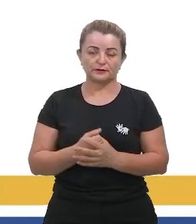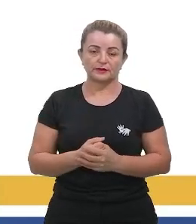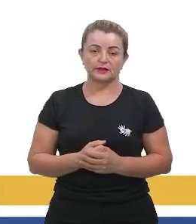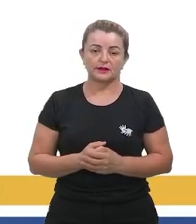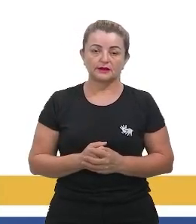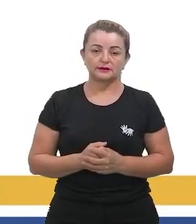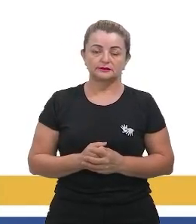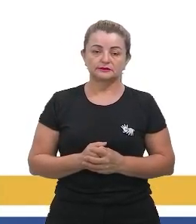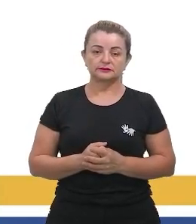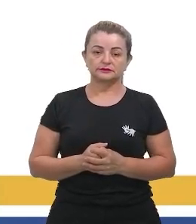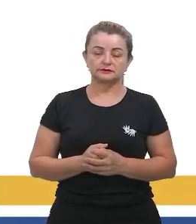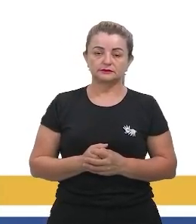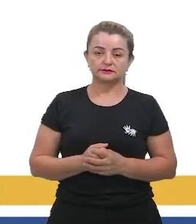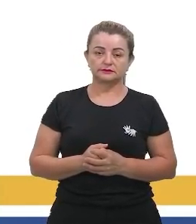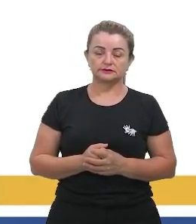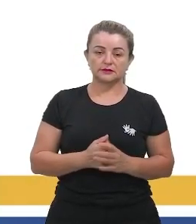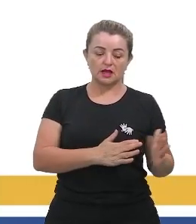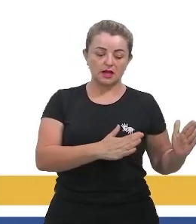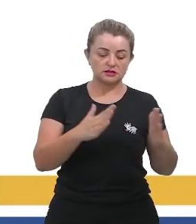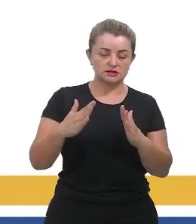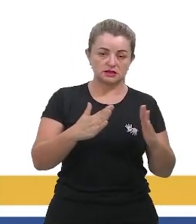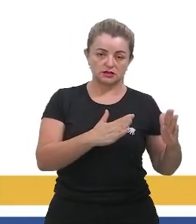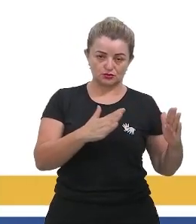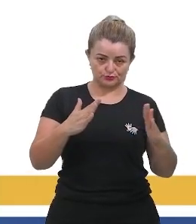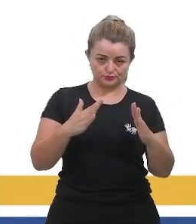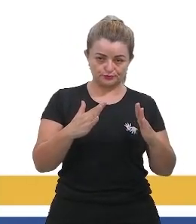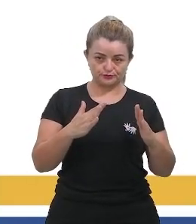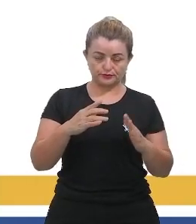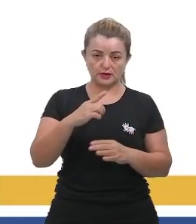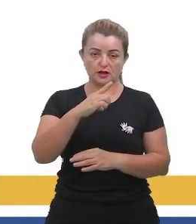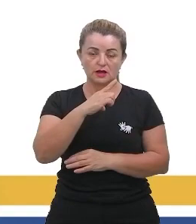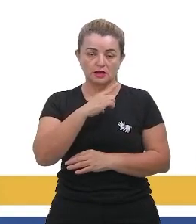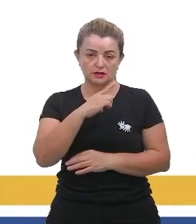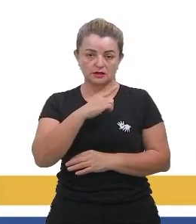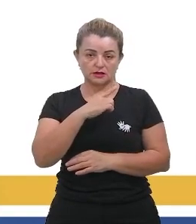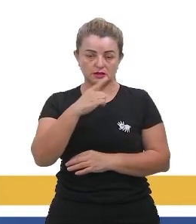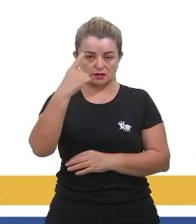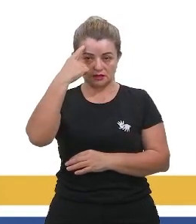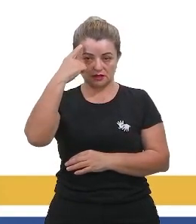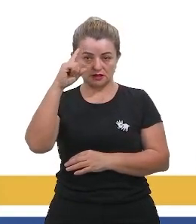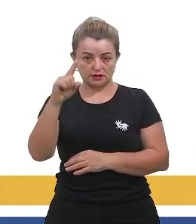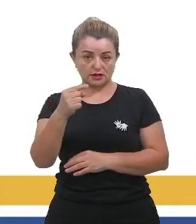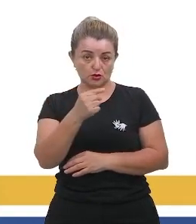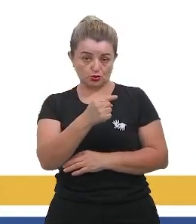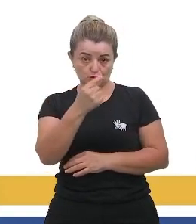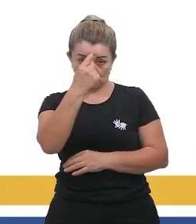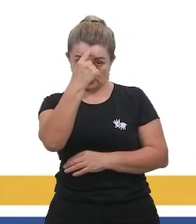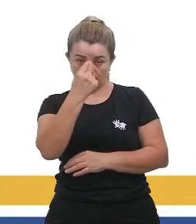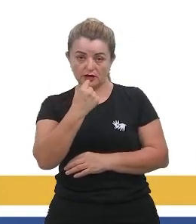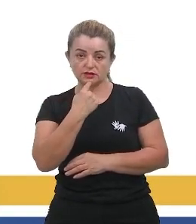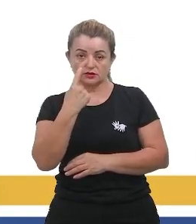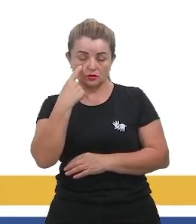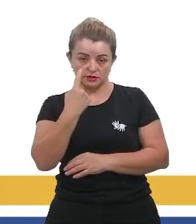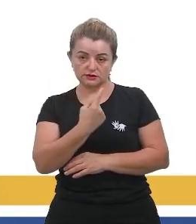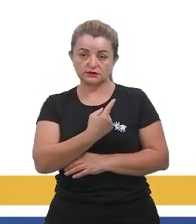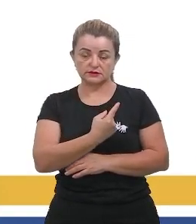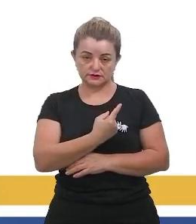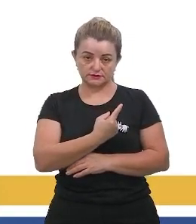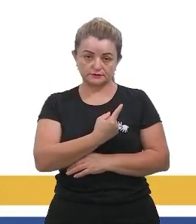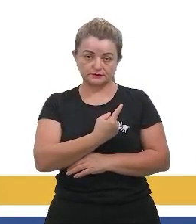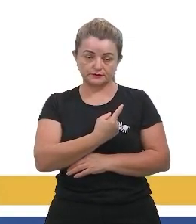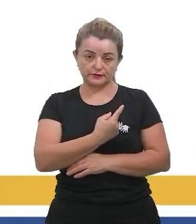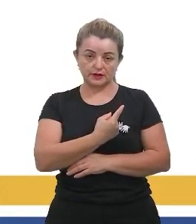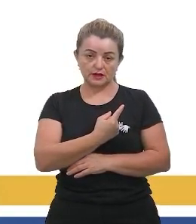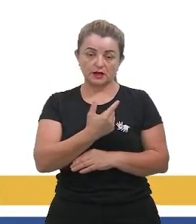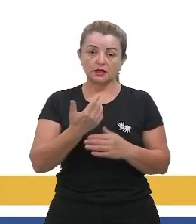tá bom? Vamos lá, seguindo o nosso raciocínio. A gente tem a ideia de uma circunferência, que é mais fácil compreender. Essa circunferência, por